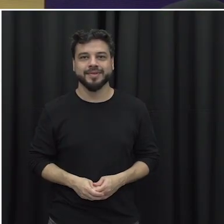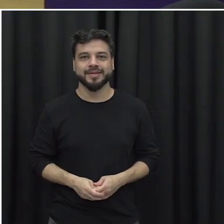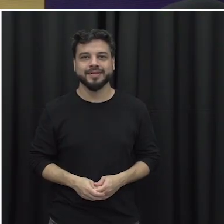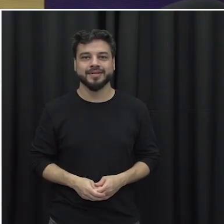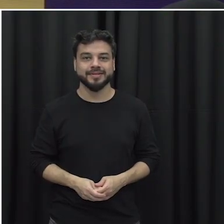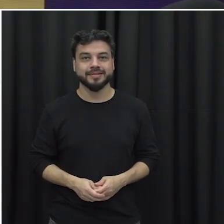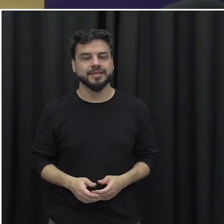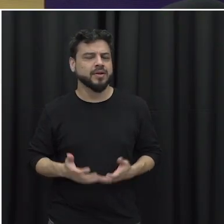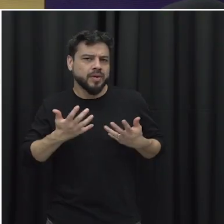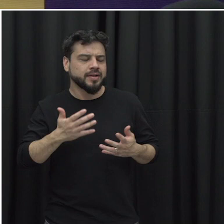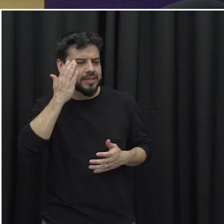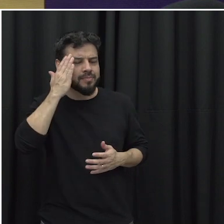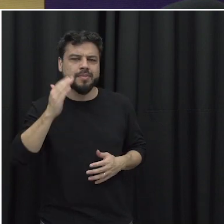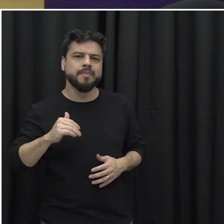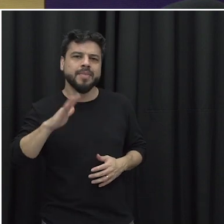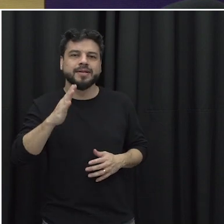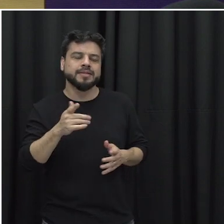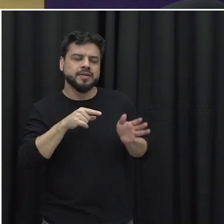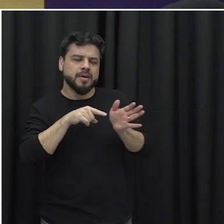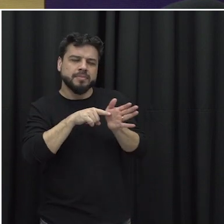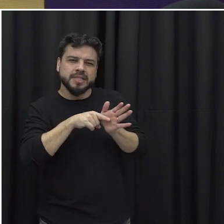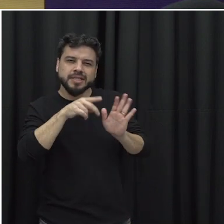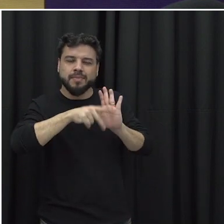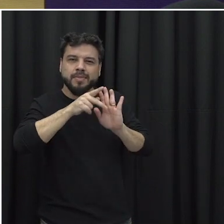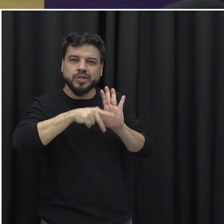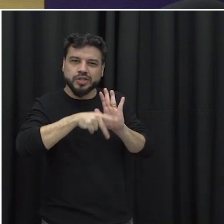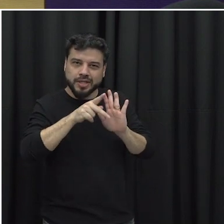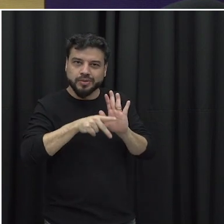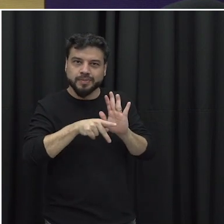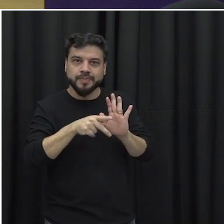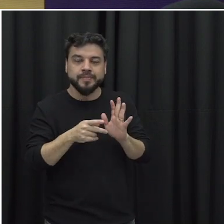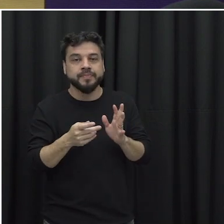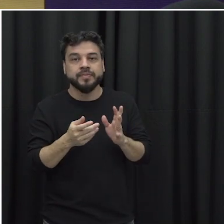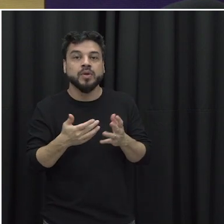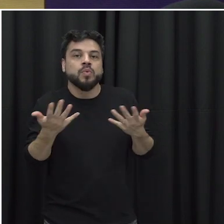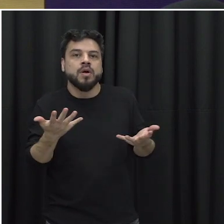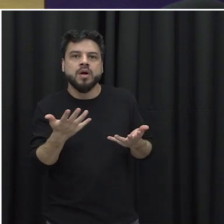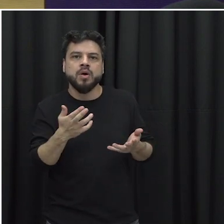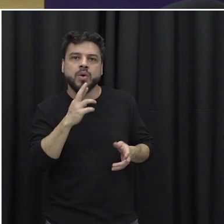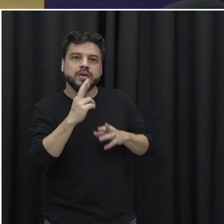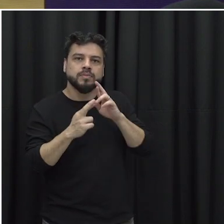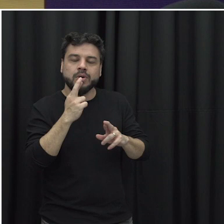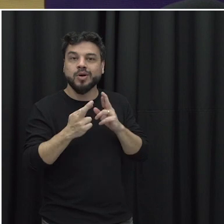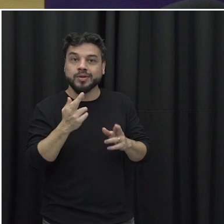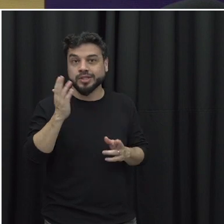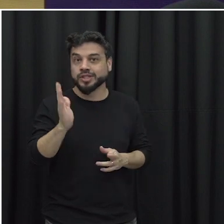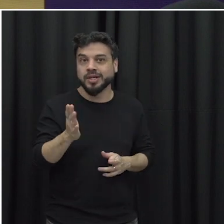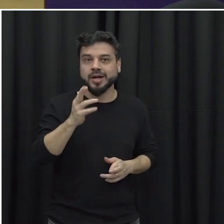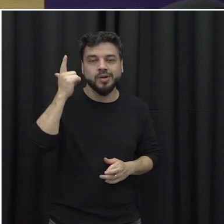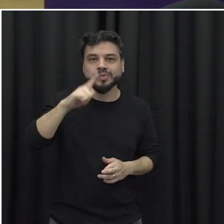Eu queria saber mais sobre o projeto de pesquisa de vocês, quais os resultados vocês já alcançaram,